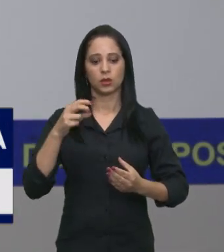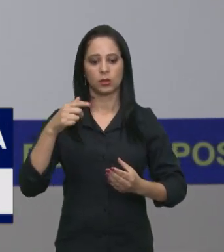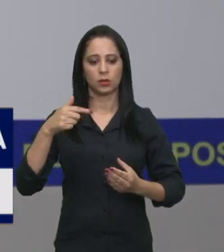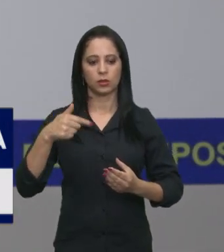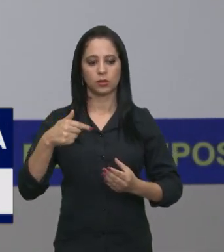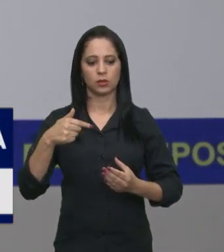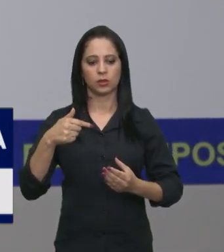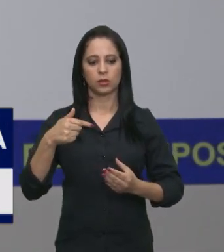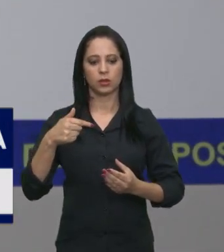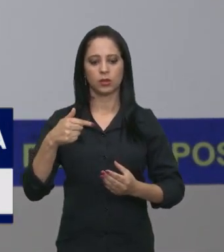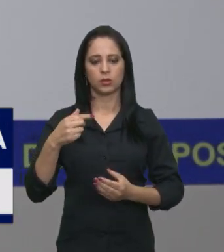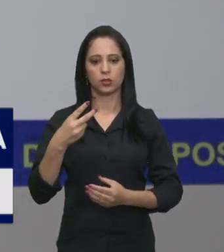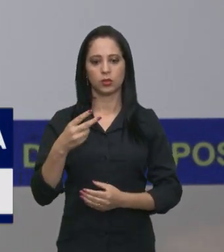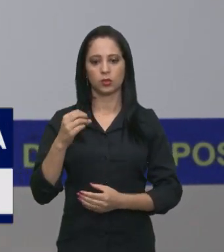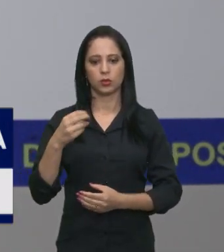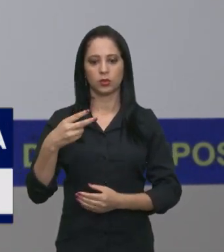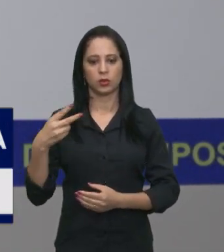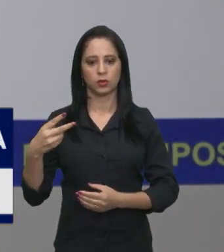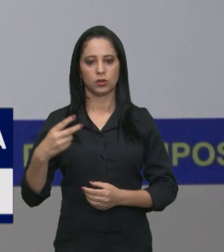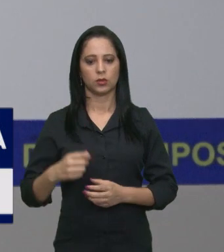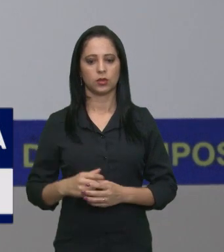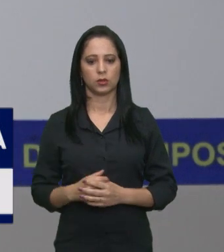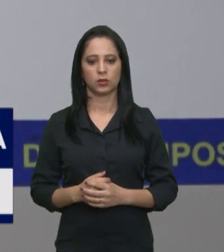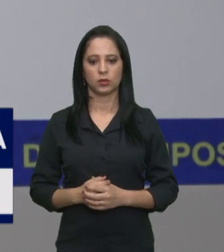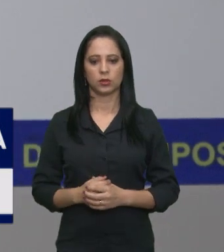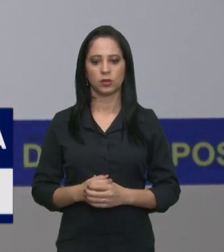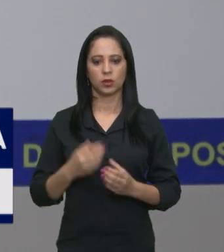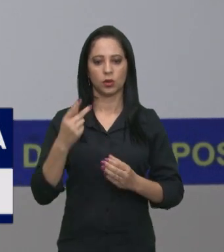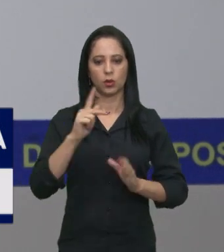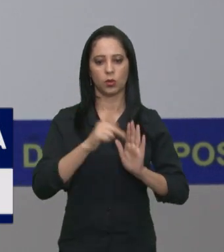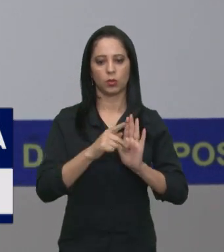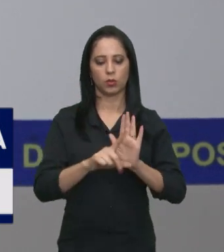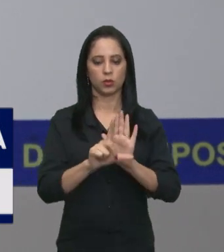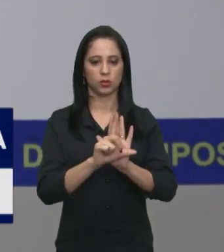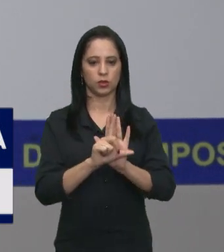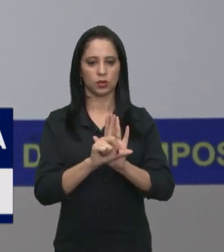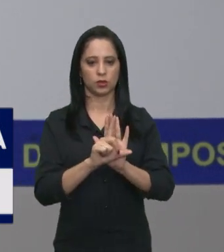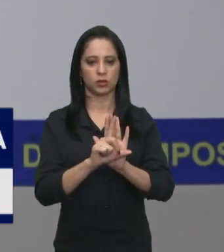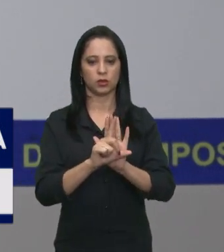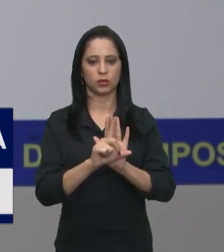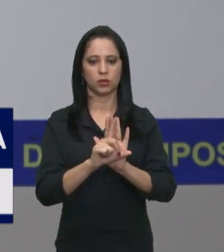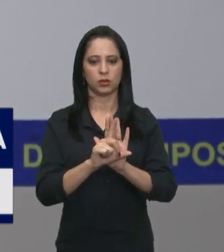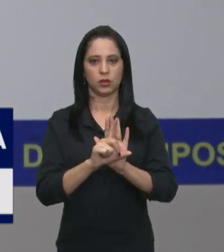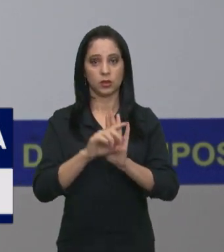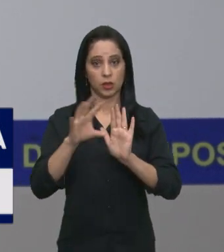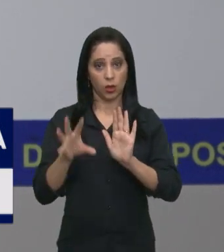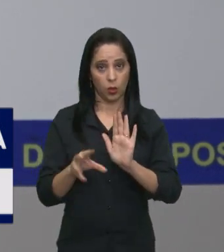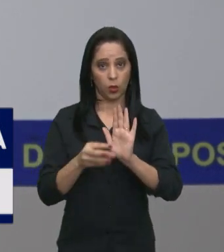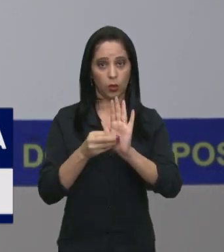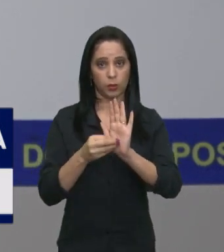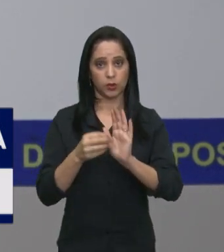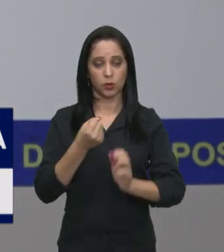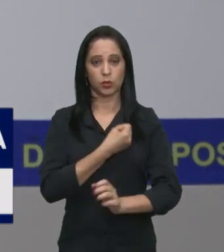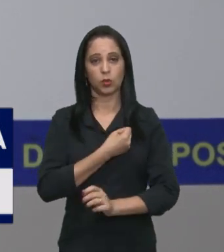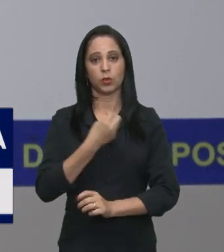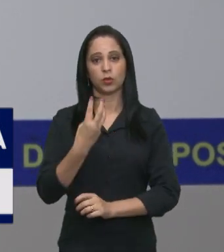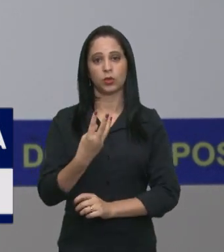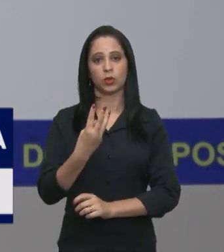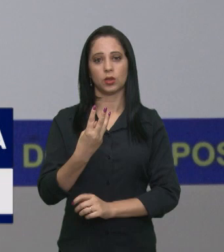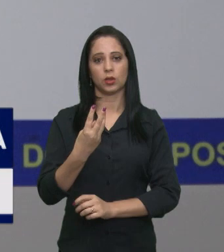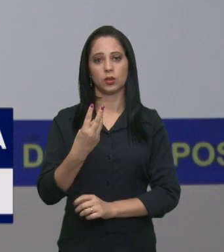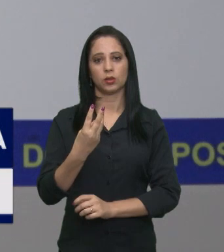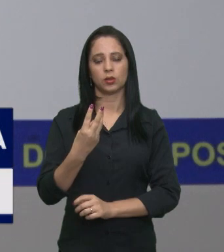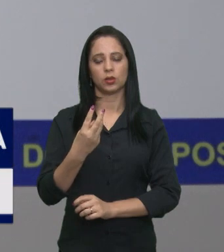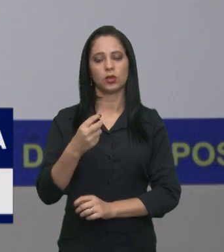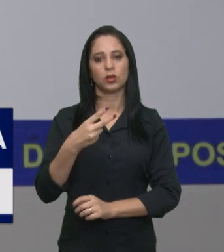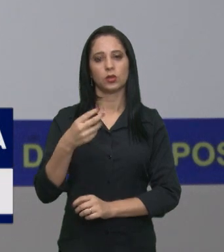1357/2022, projeto de lei complementar número 3, 2022, de autoria